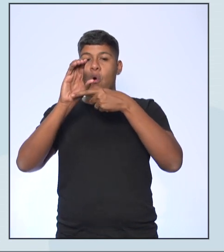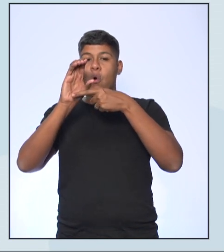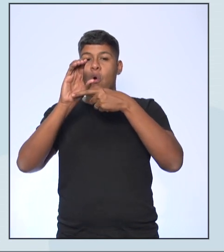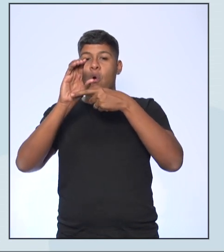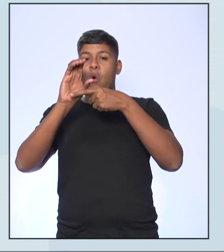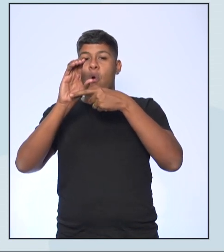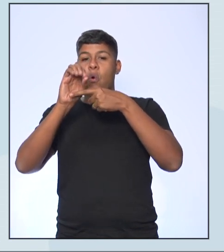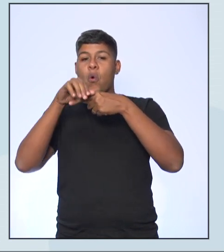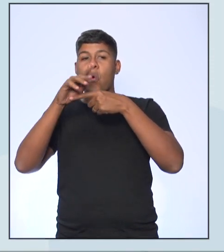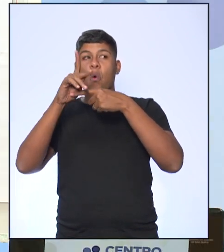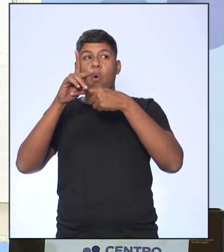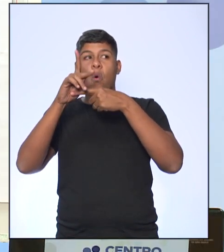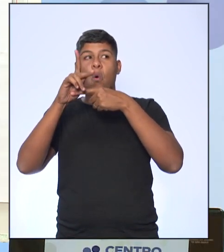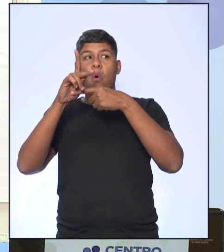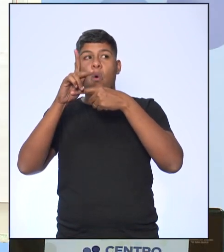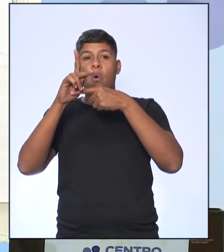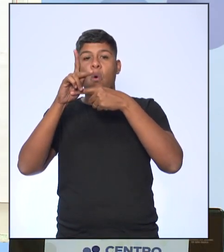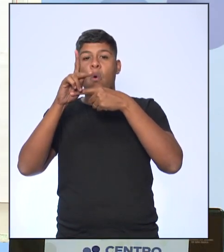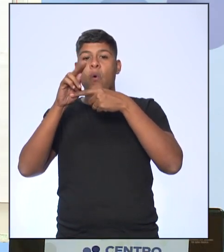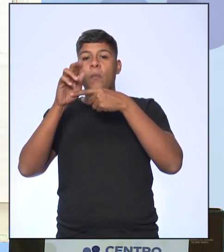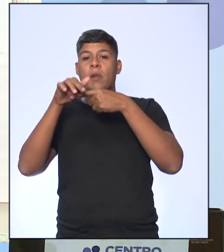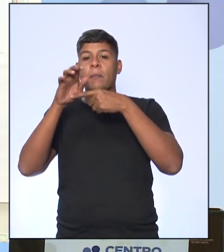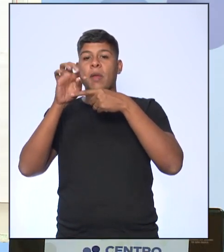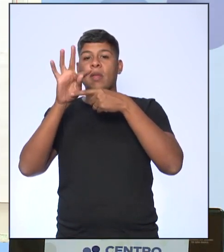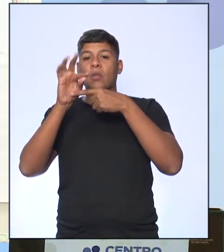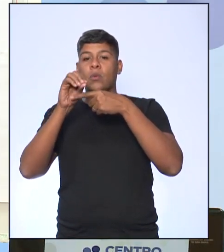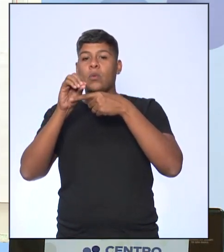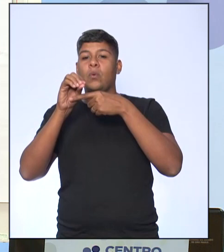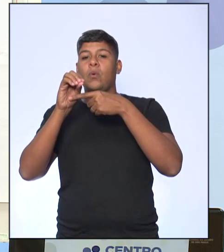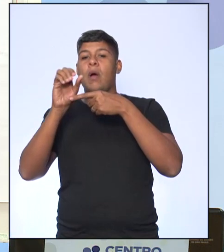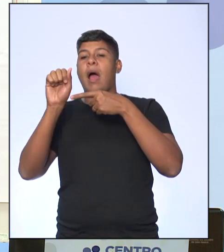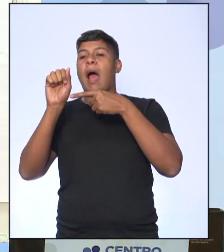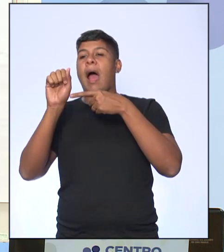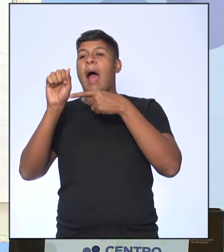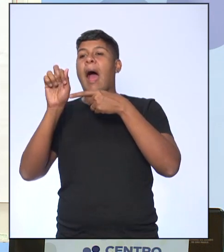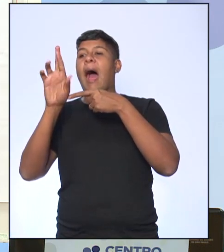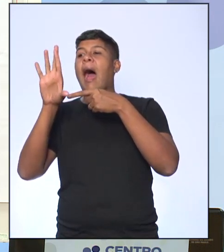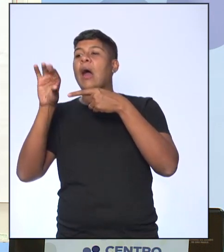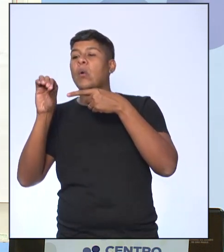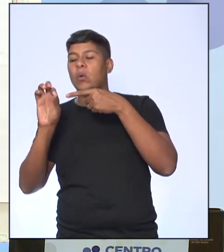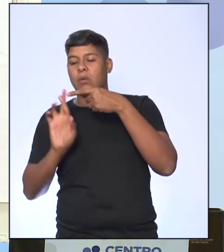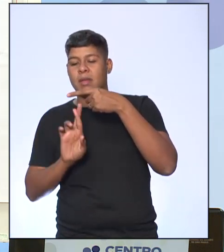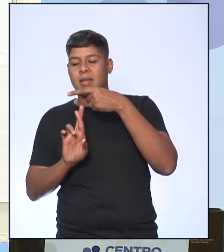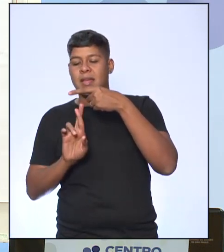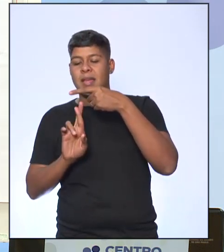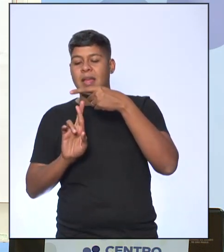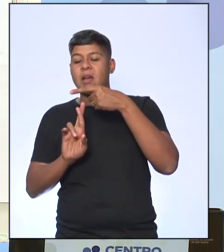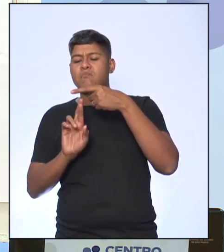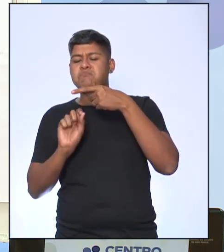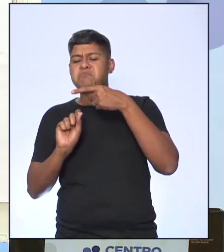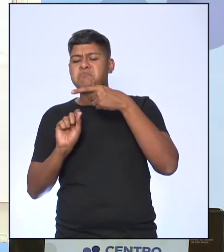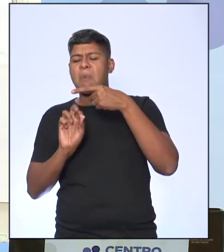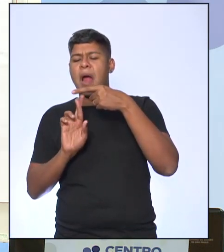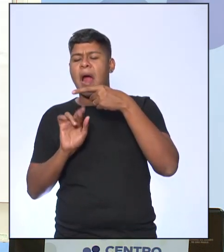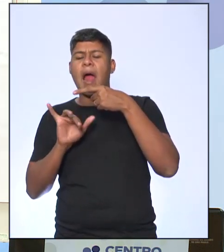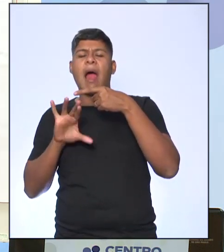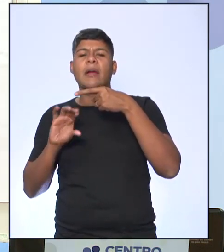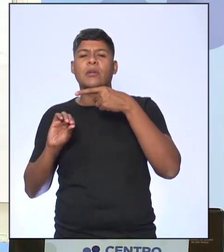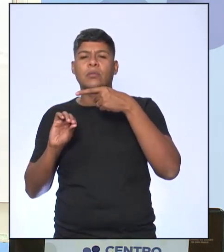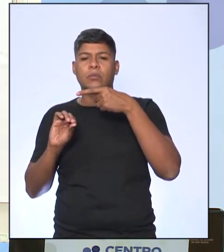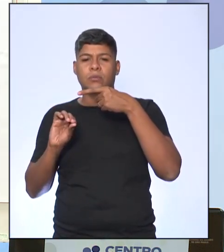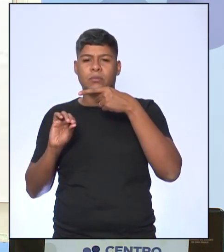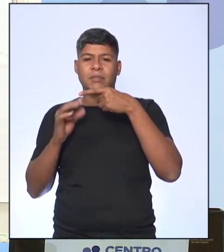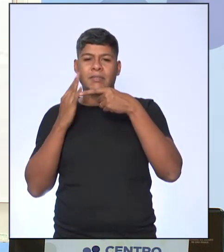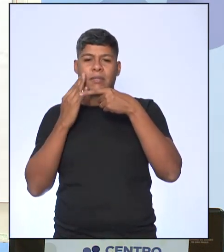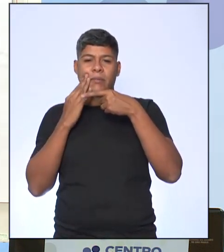dividido pelo comprimento do raio. Ou seja, eu peguei o valor do meu comprimento